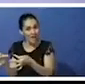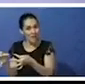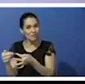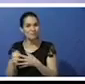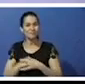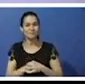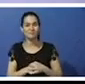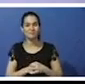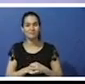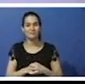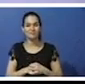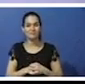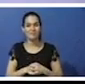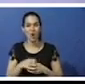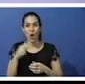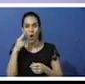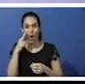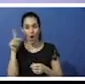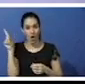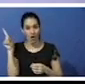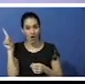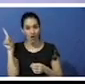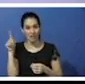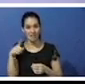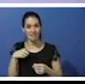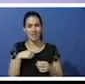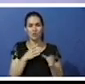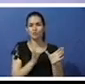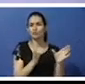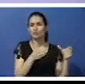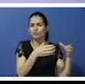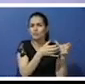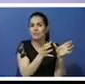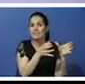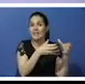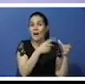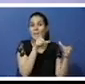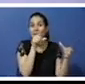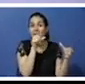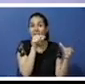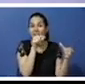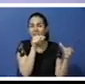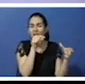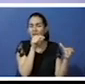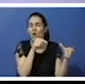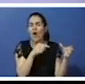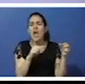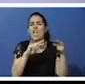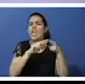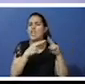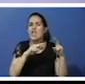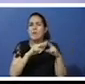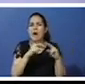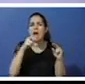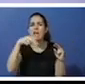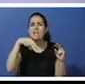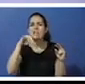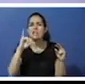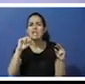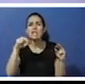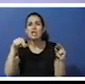Olha lá, eu tenho o ninho. Qual palavra que rima com